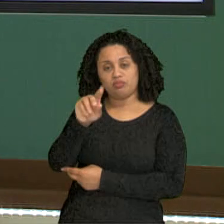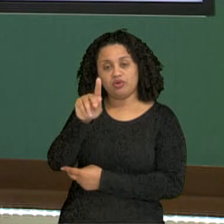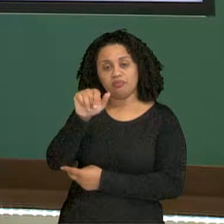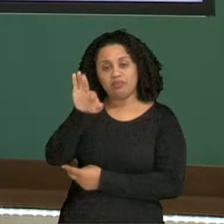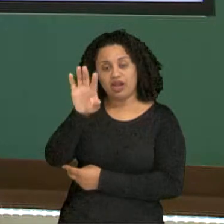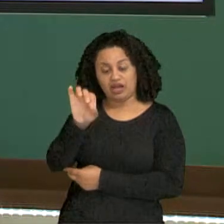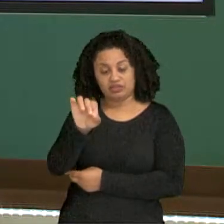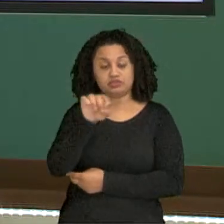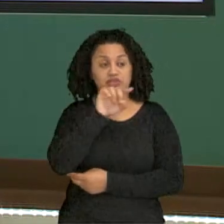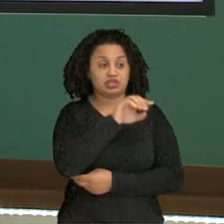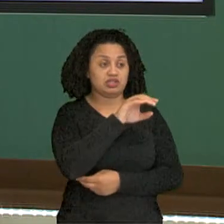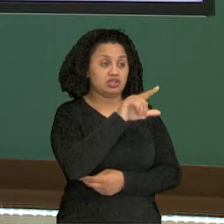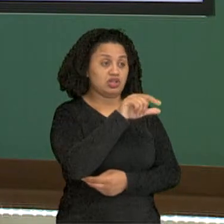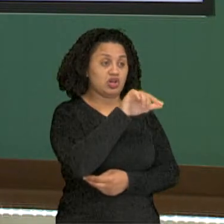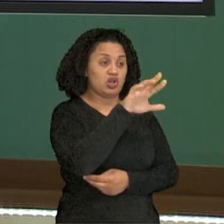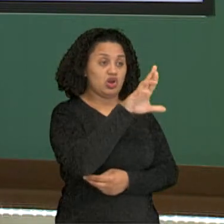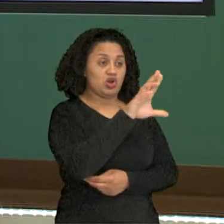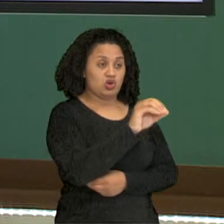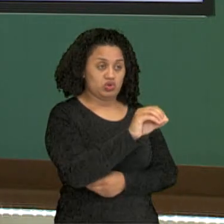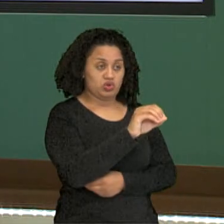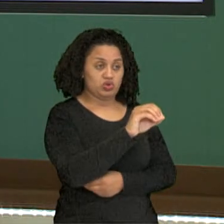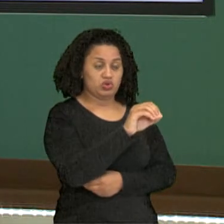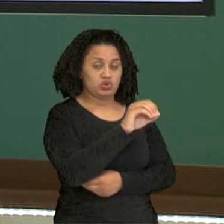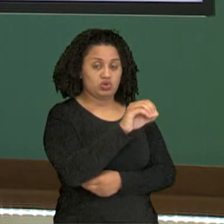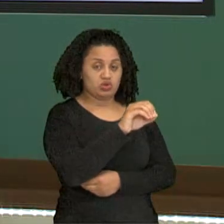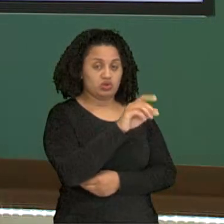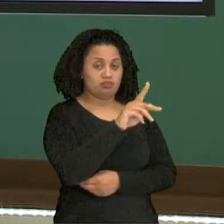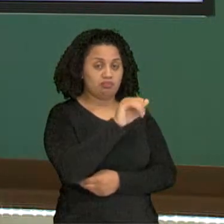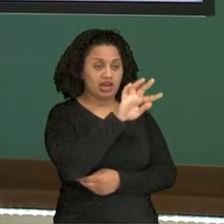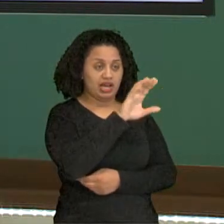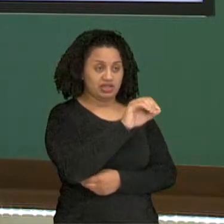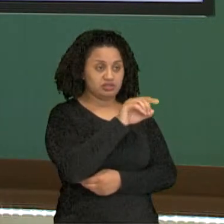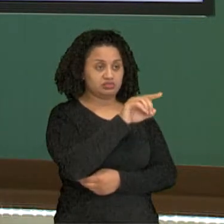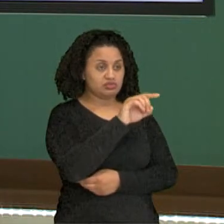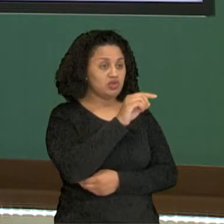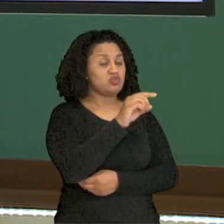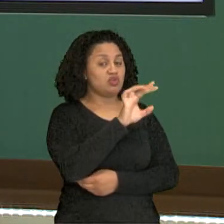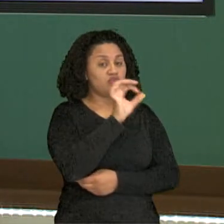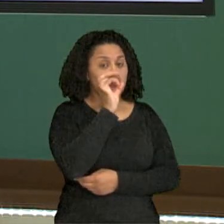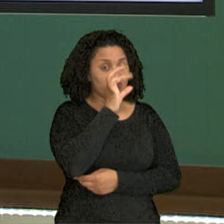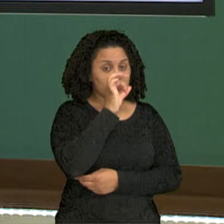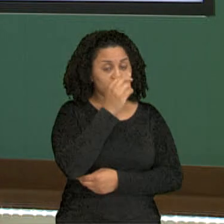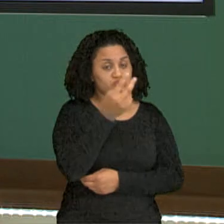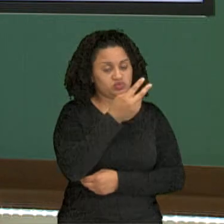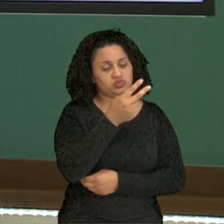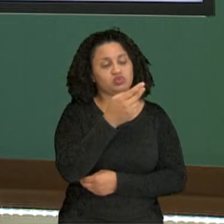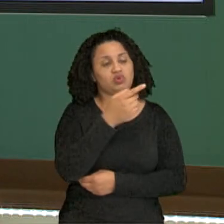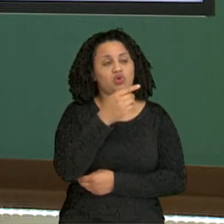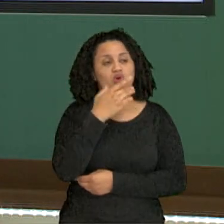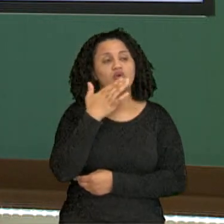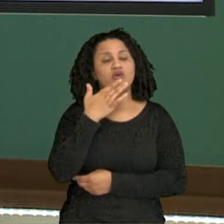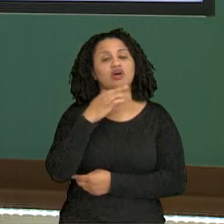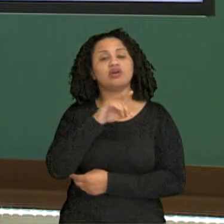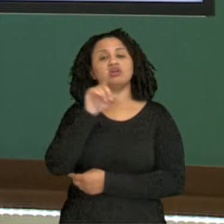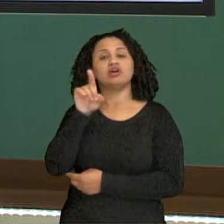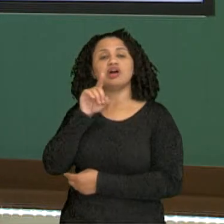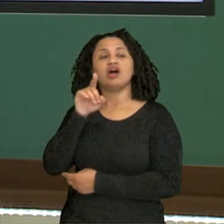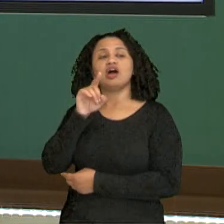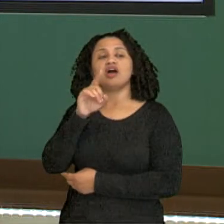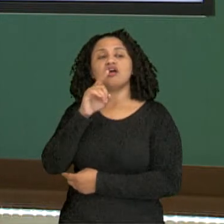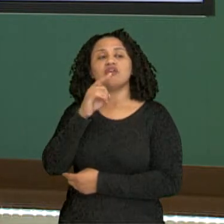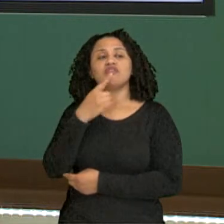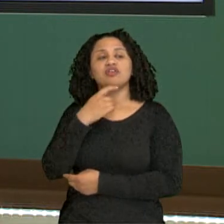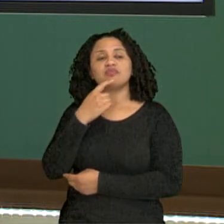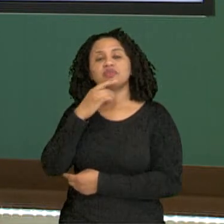cloro com cromo, mas ambos são pigmentos. Esses dois, vermelhos e amarelos, são encontrados aonde?